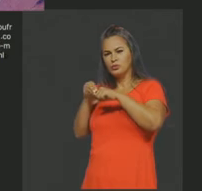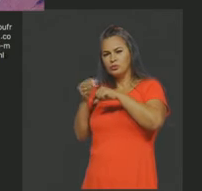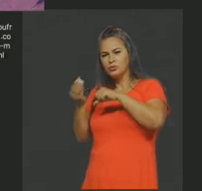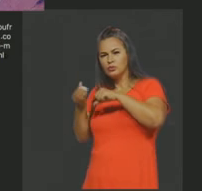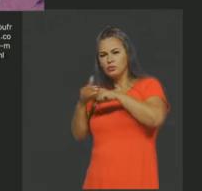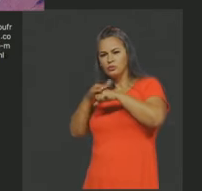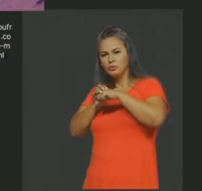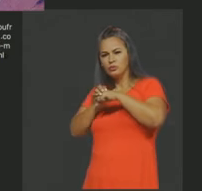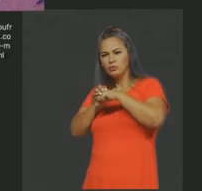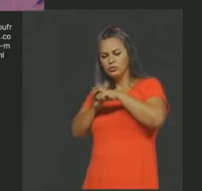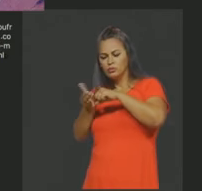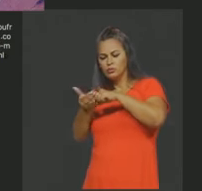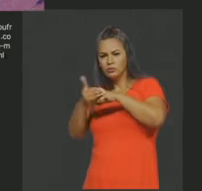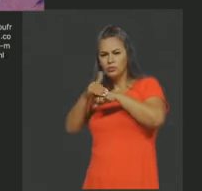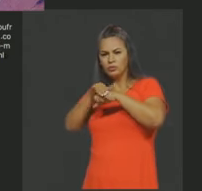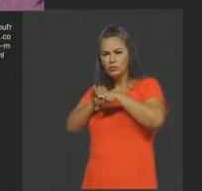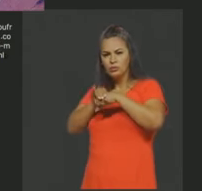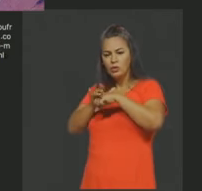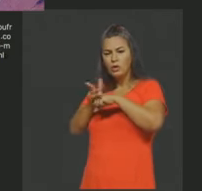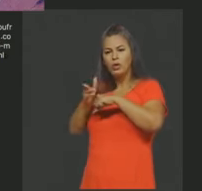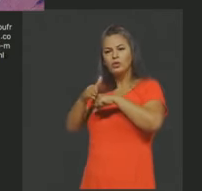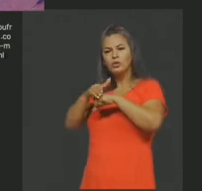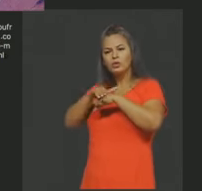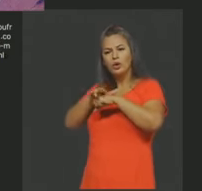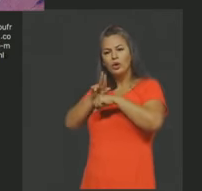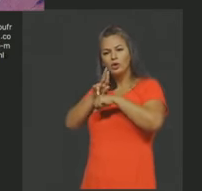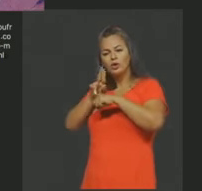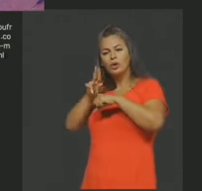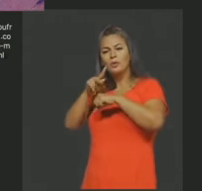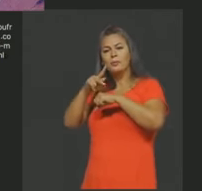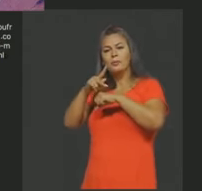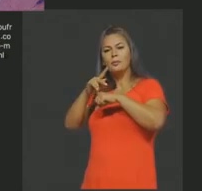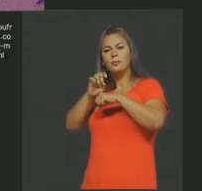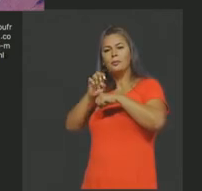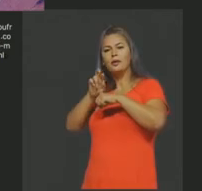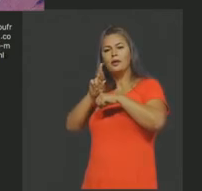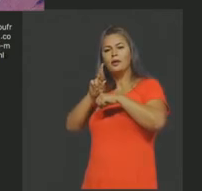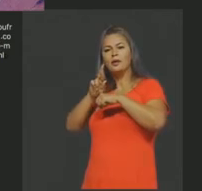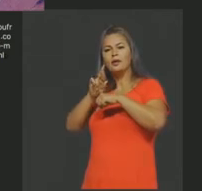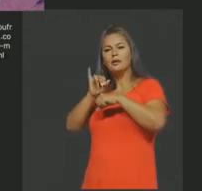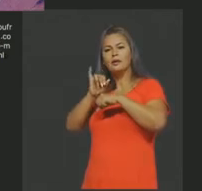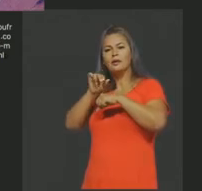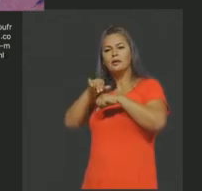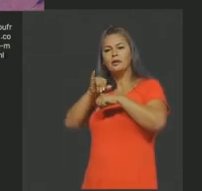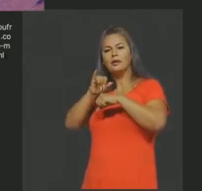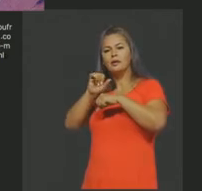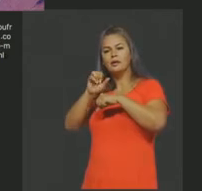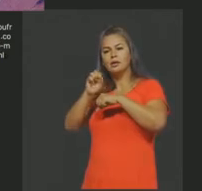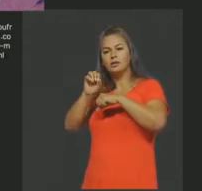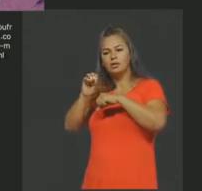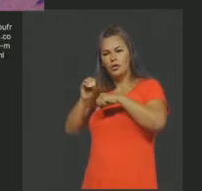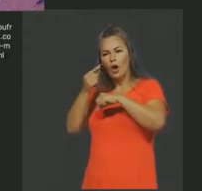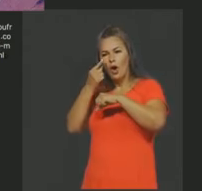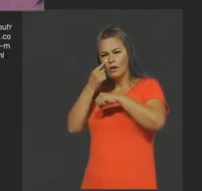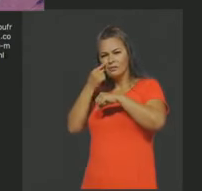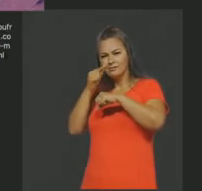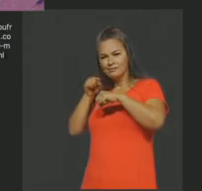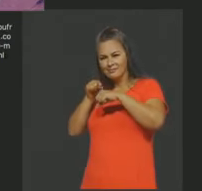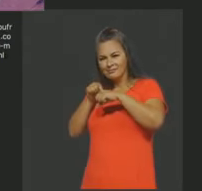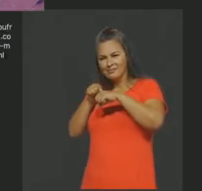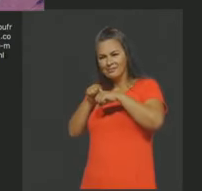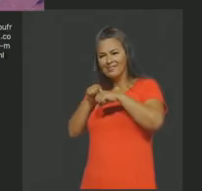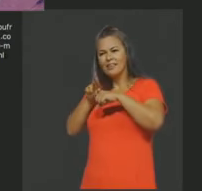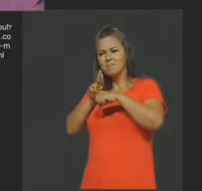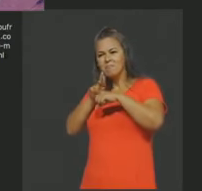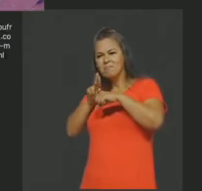por outra membrana, que é o perimísio aqui, e por último eu tenho aqui uma fibra muscular